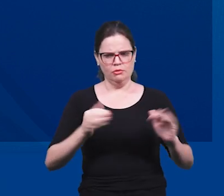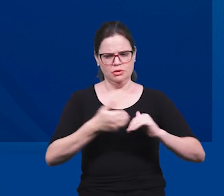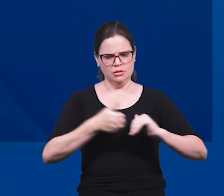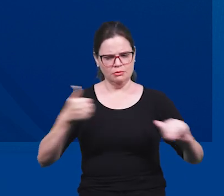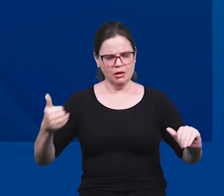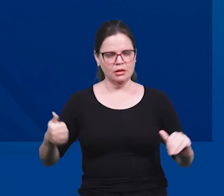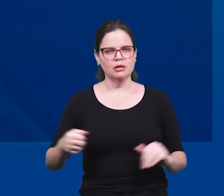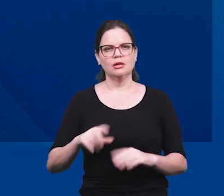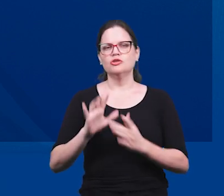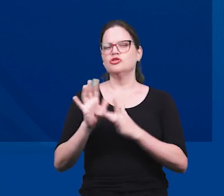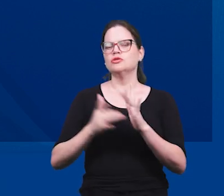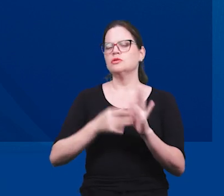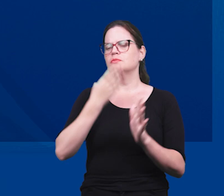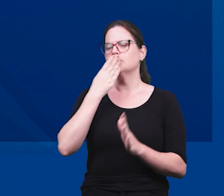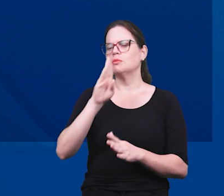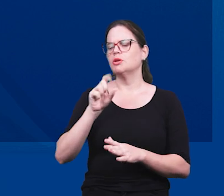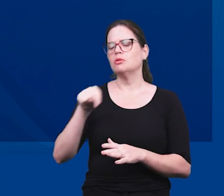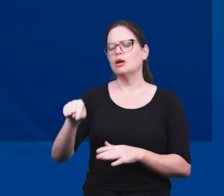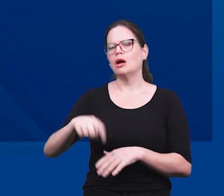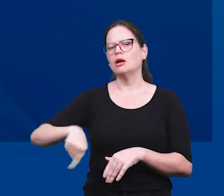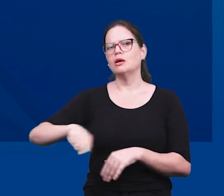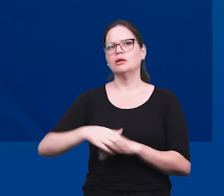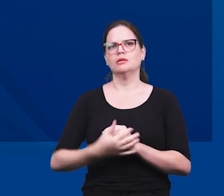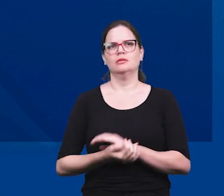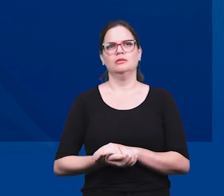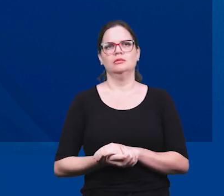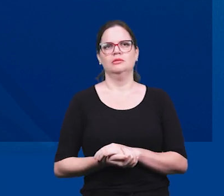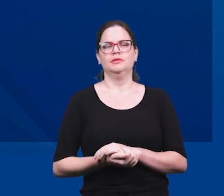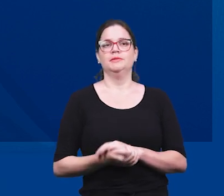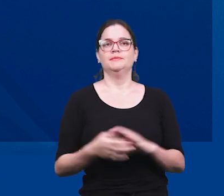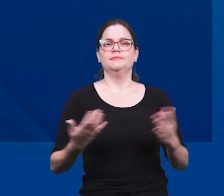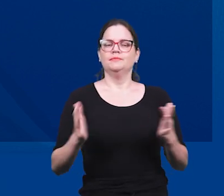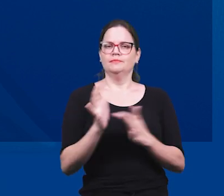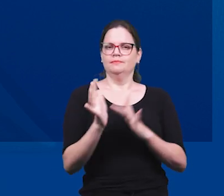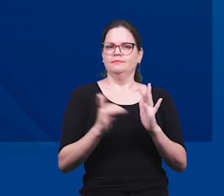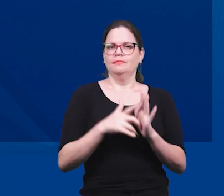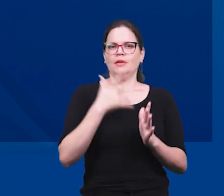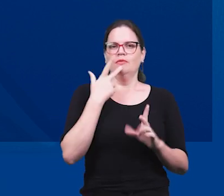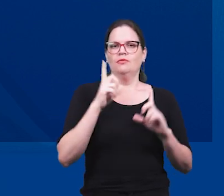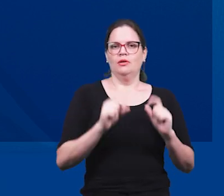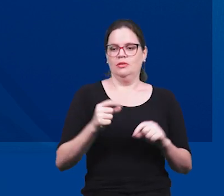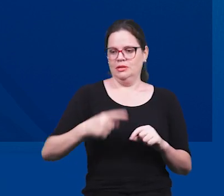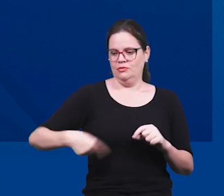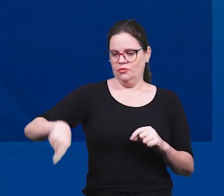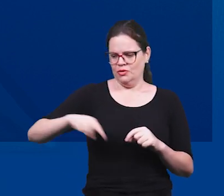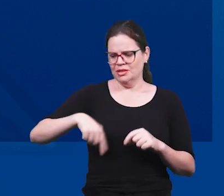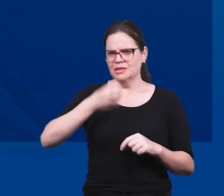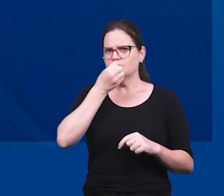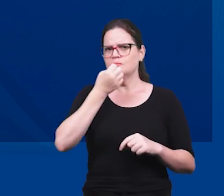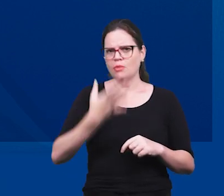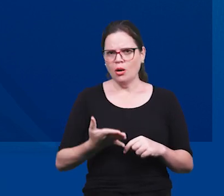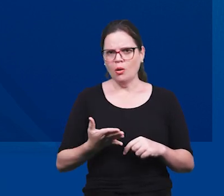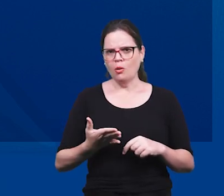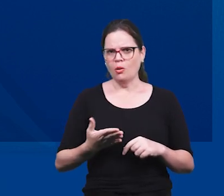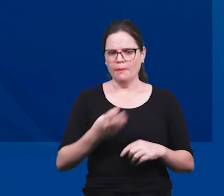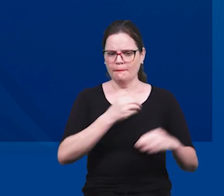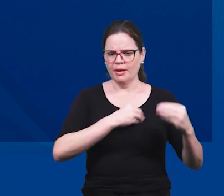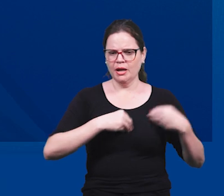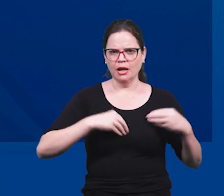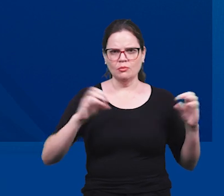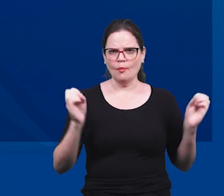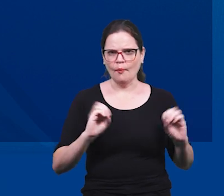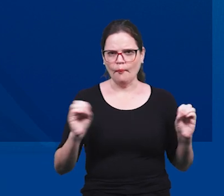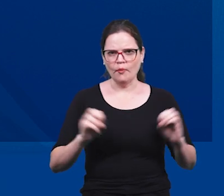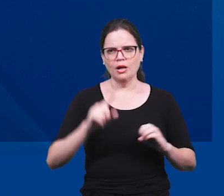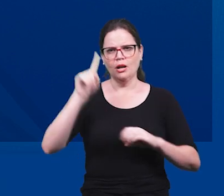que Jesus prometeu à igreja? Jesus disse que as pessoas que são boas e não se